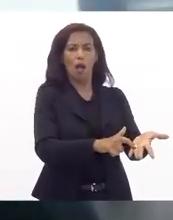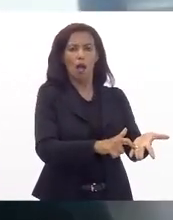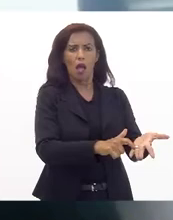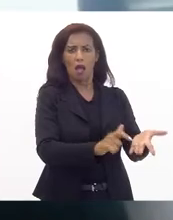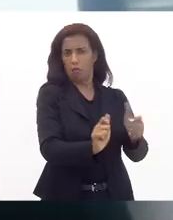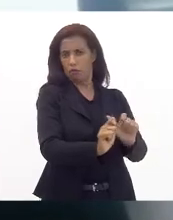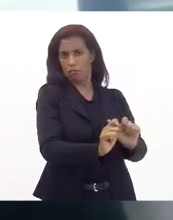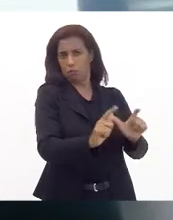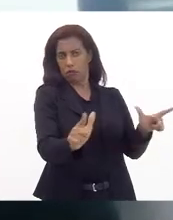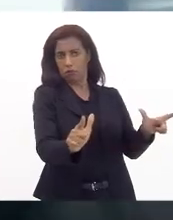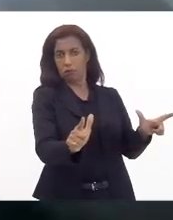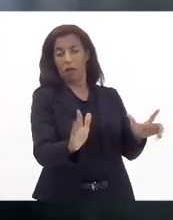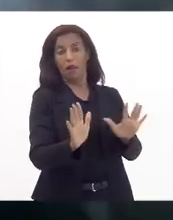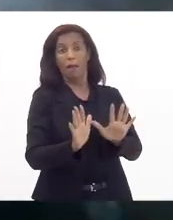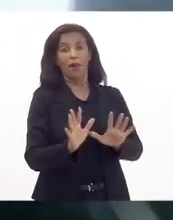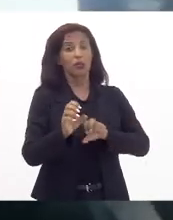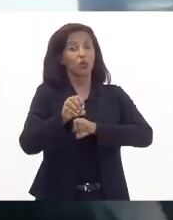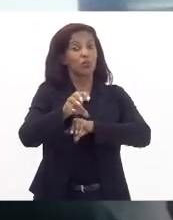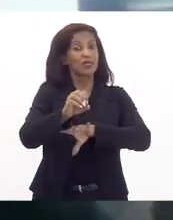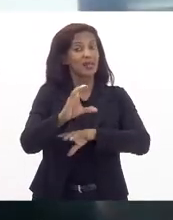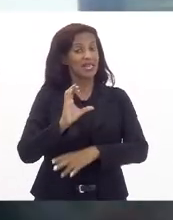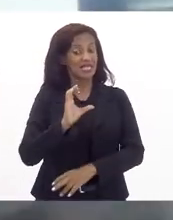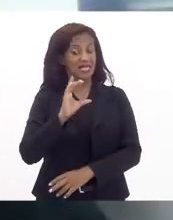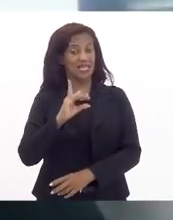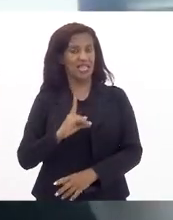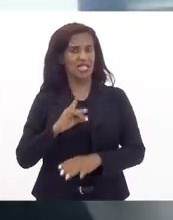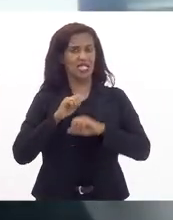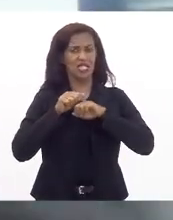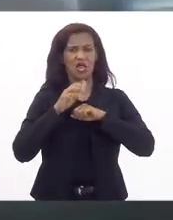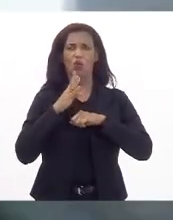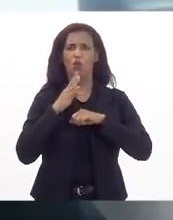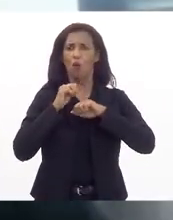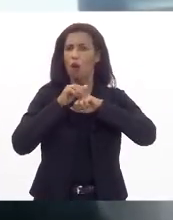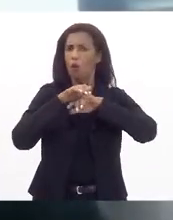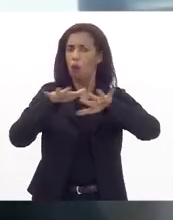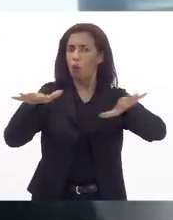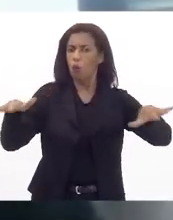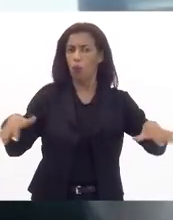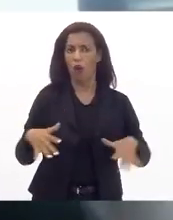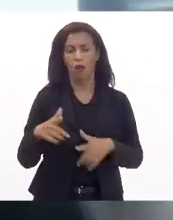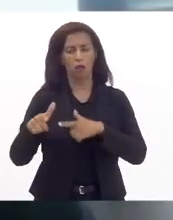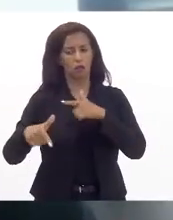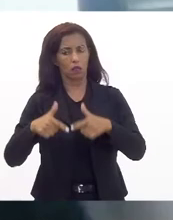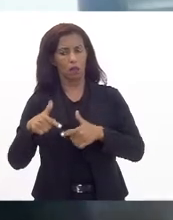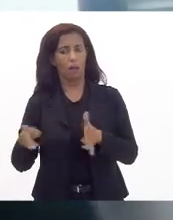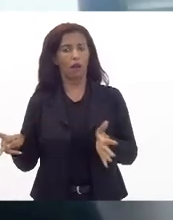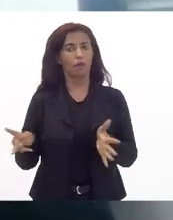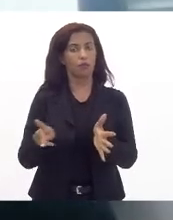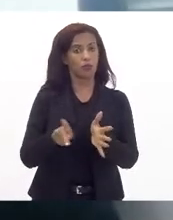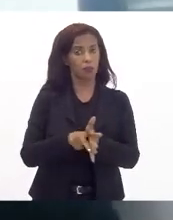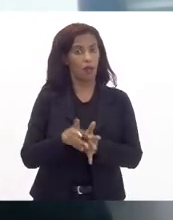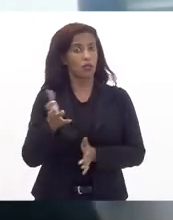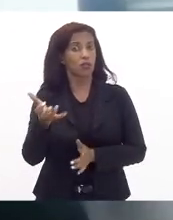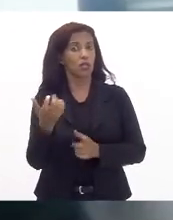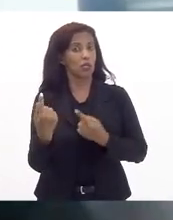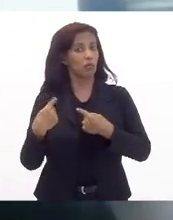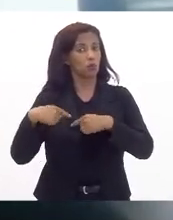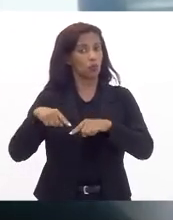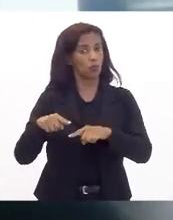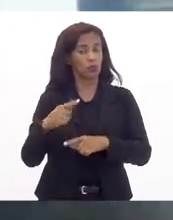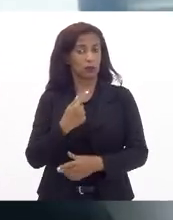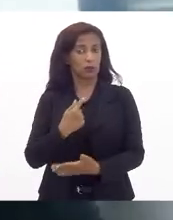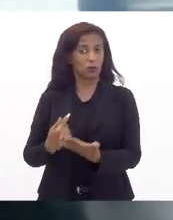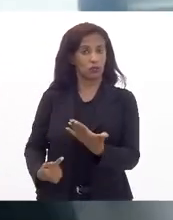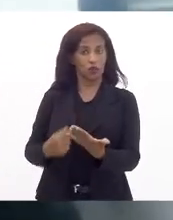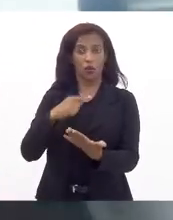coisa muito mais janta mexendo é para cidadania o emprego faz parte disso queremos ao contrário deste